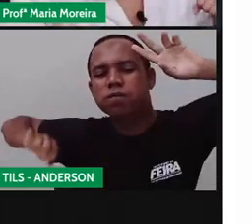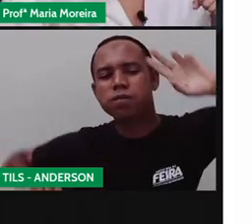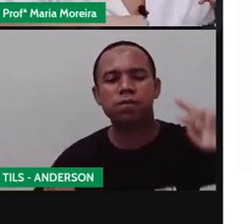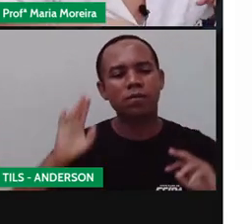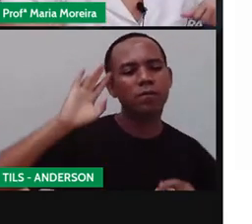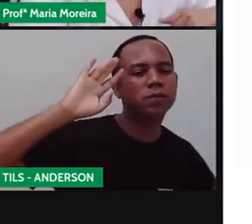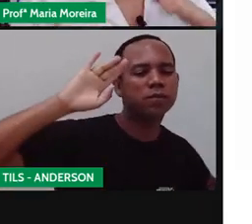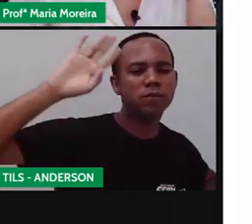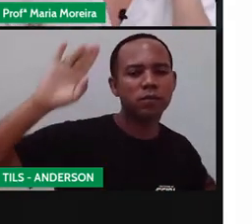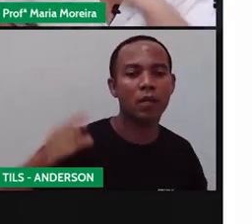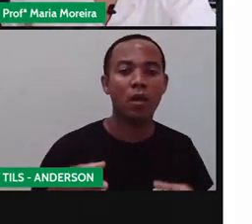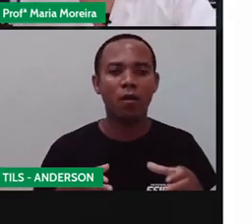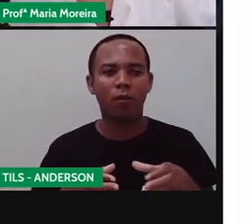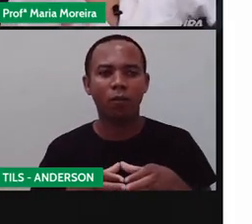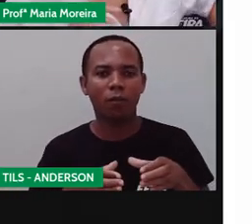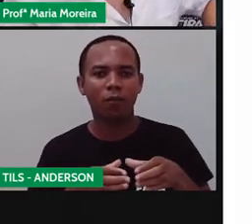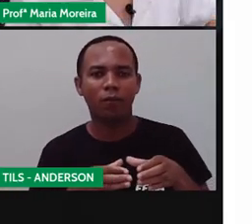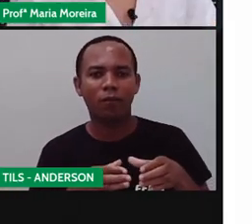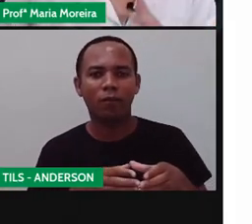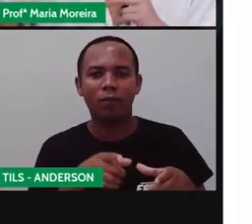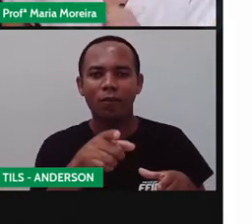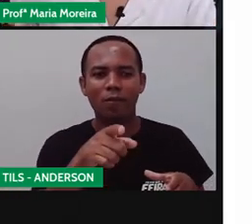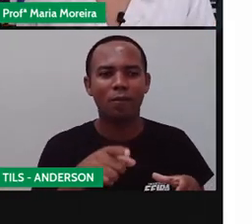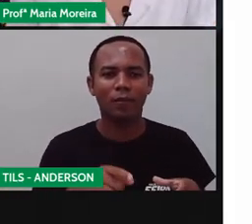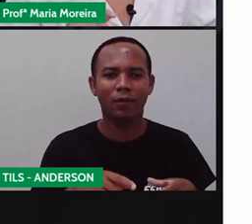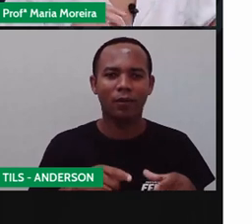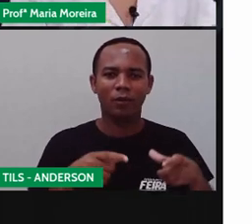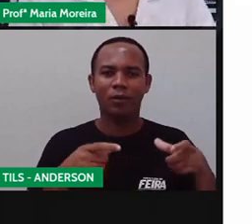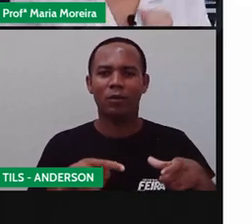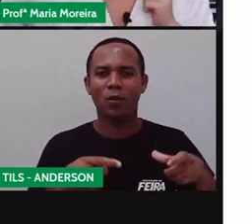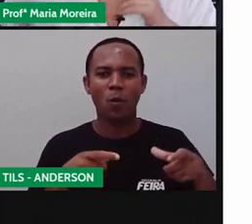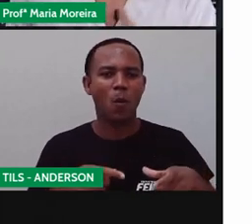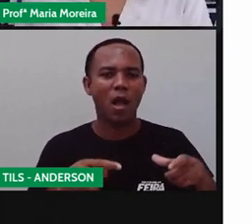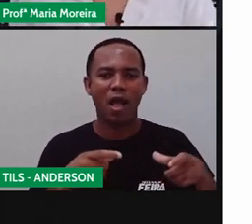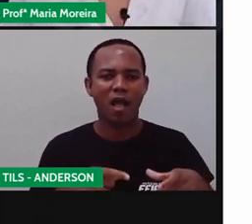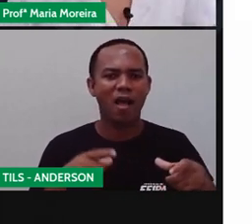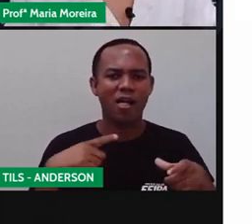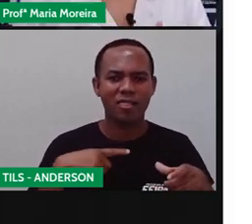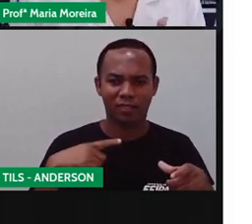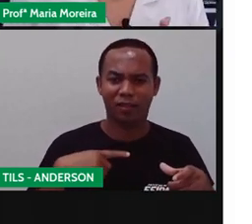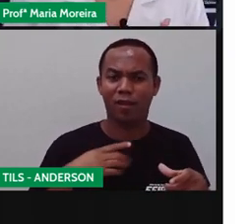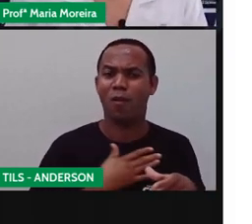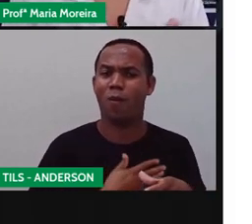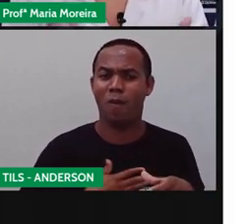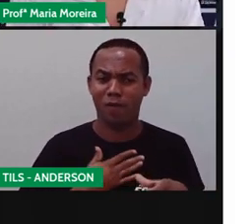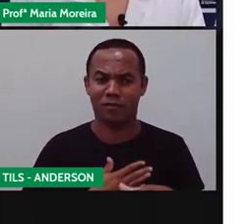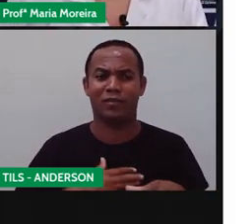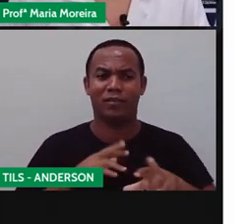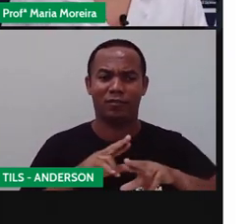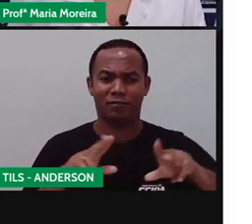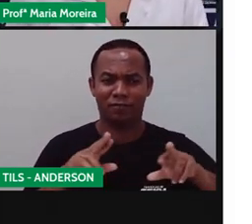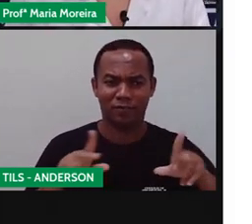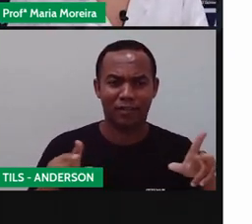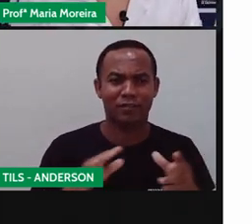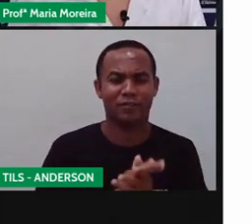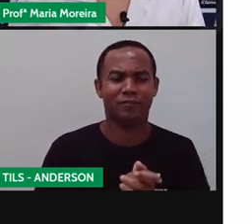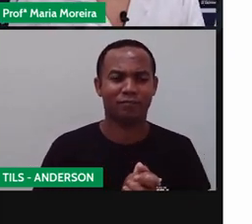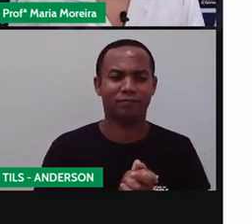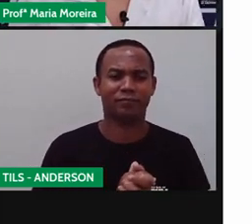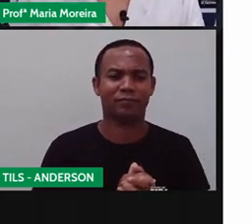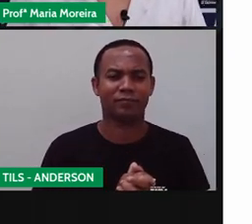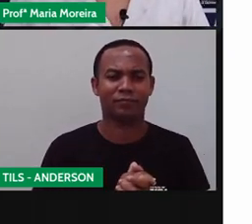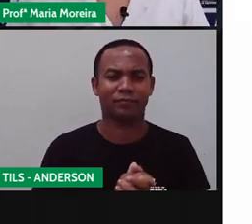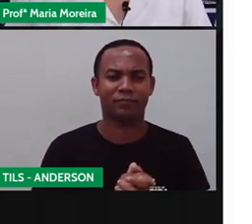No Maranhão. O pessoal do Maranhão, ó. Se tiver alguém aí que daqui a um tempo vai assistir a gente. O reggae também é uma